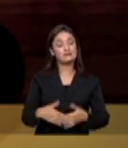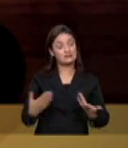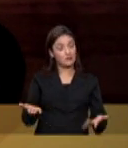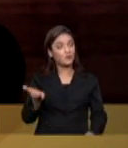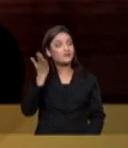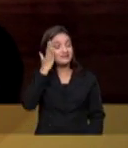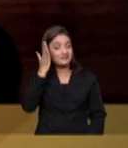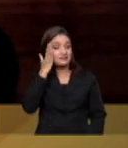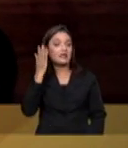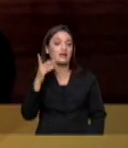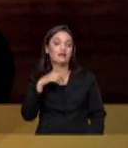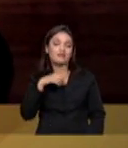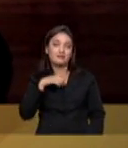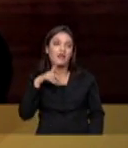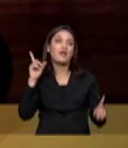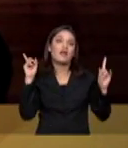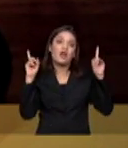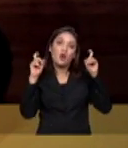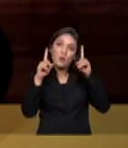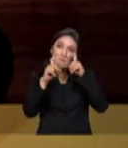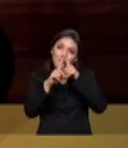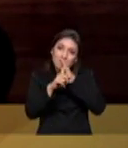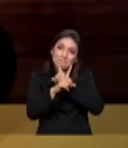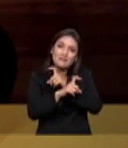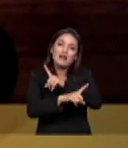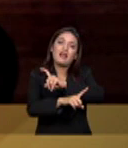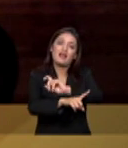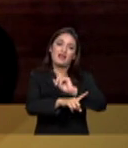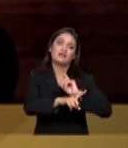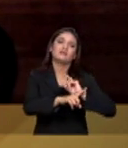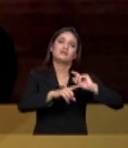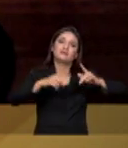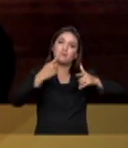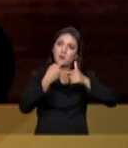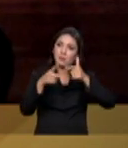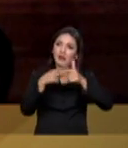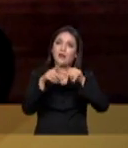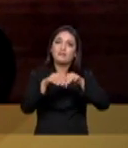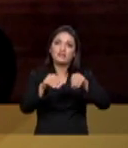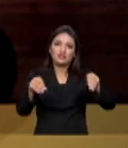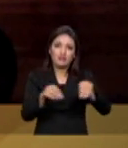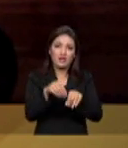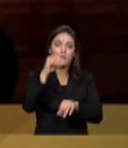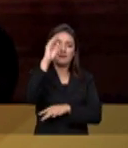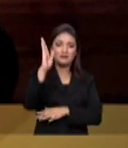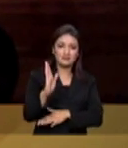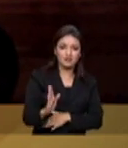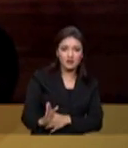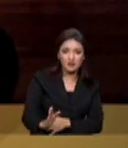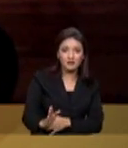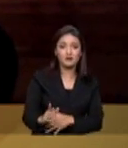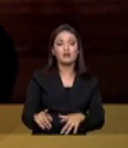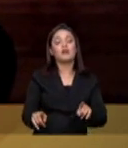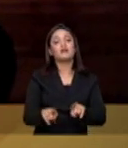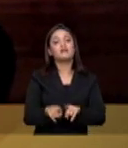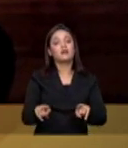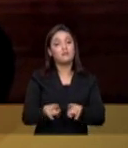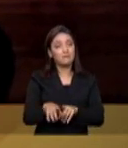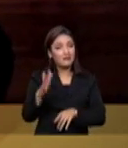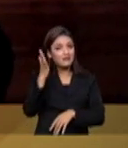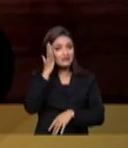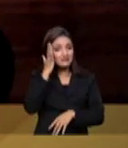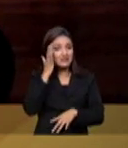complexidade da situação fundiária brasileira menos ainda se desconhece a ampa